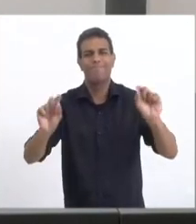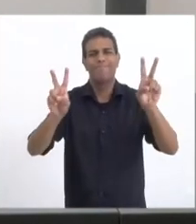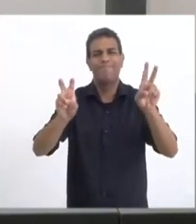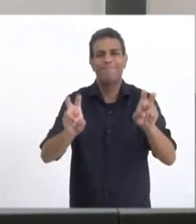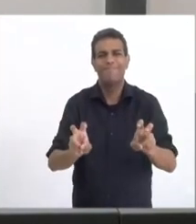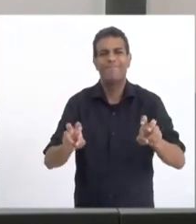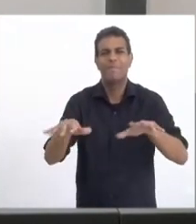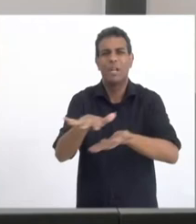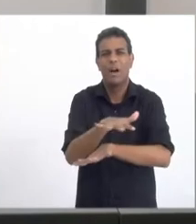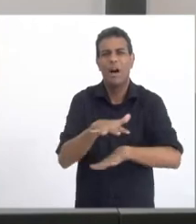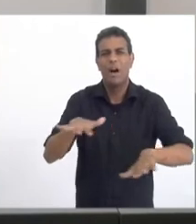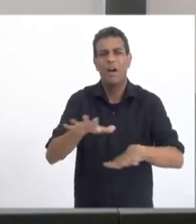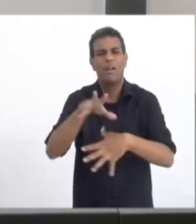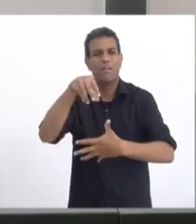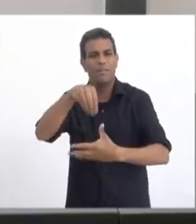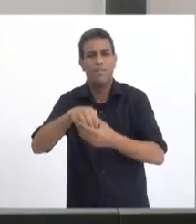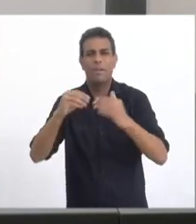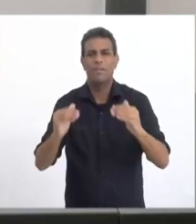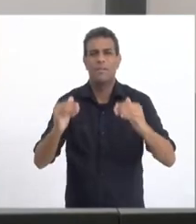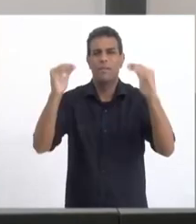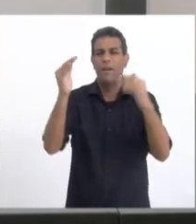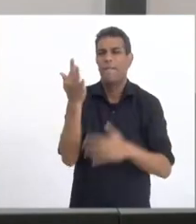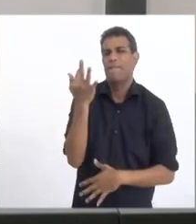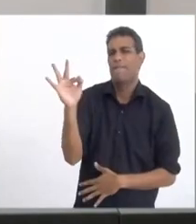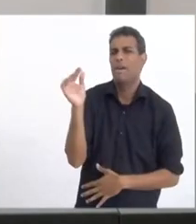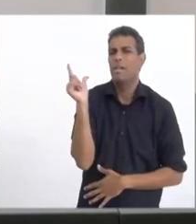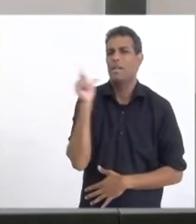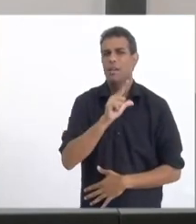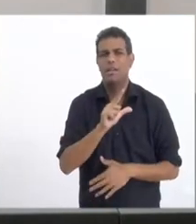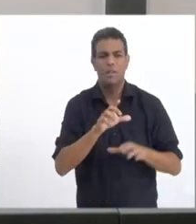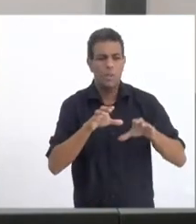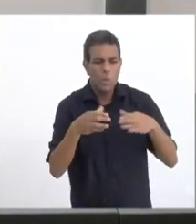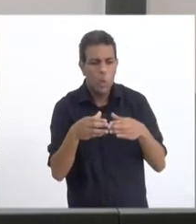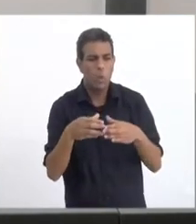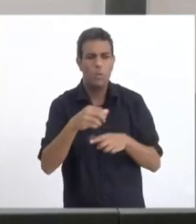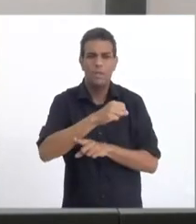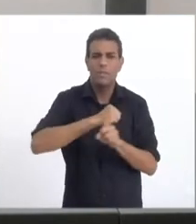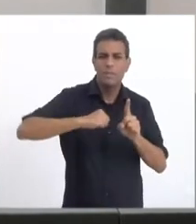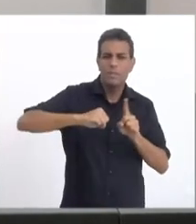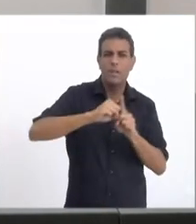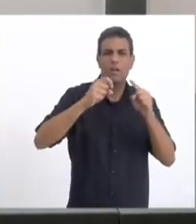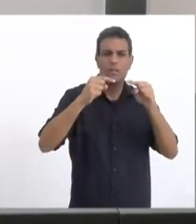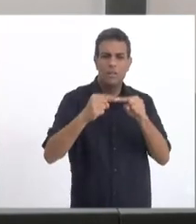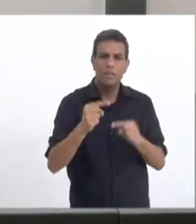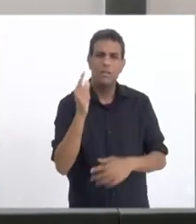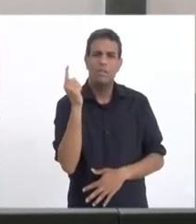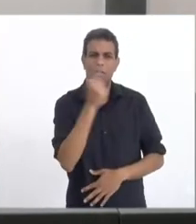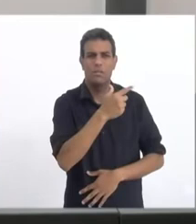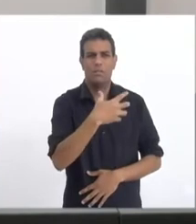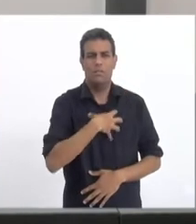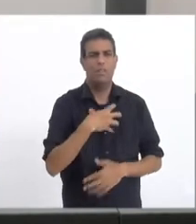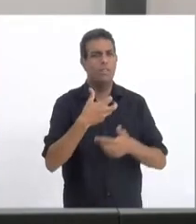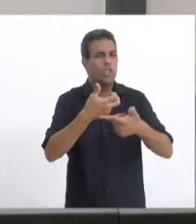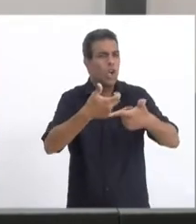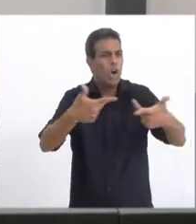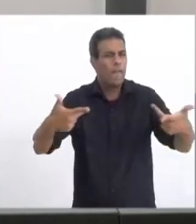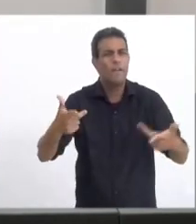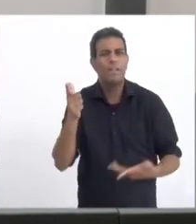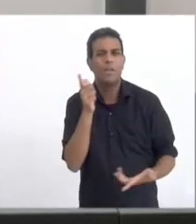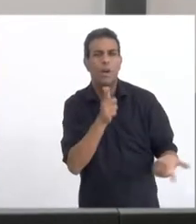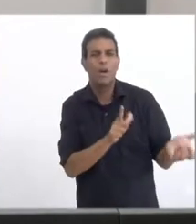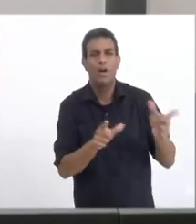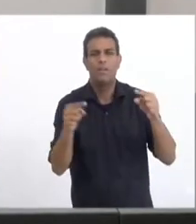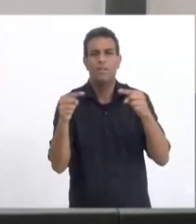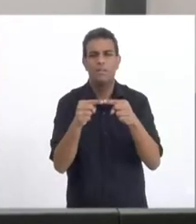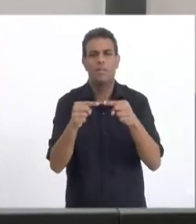federal. Nós tivemos aí o Ministério da Cidadania fazendo parte hoje da nossa audiência trazendo várias novidades que até então muitos